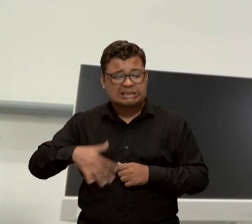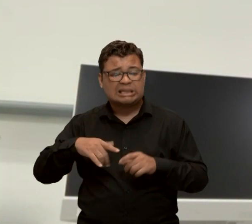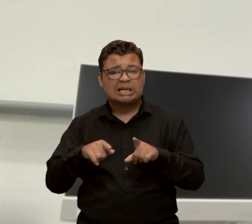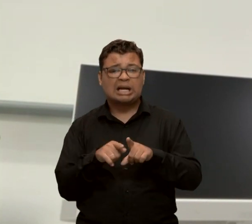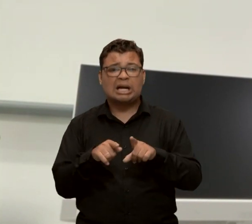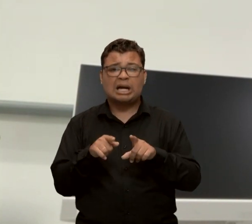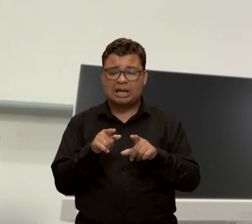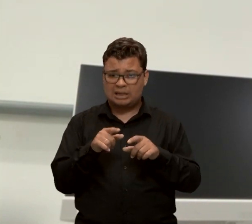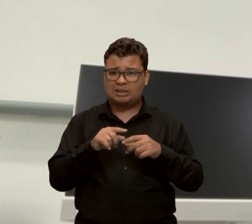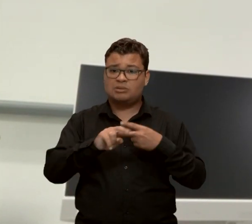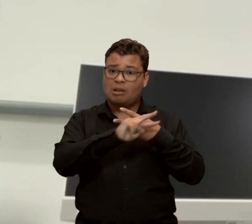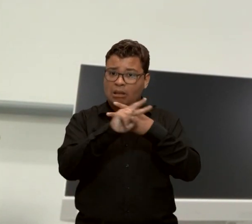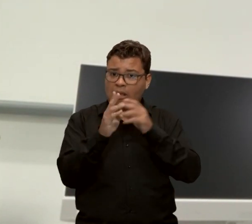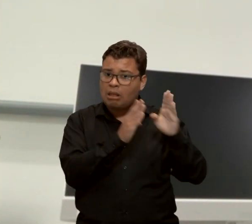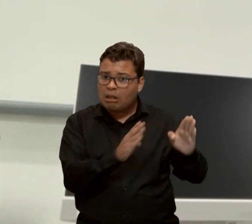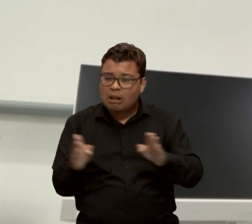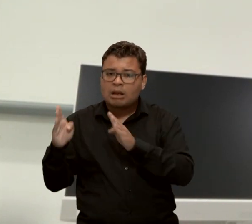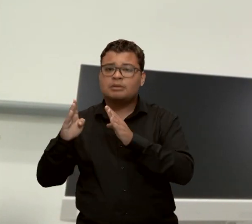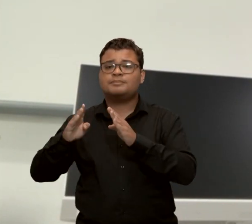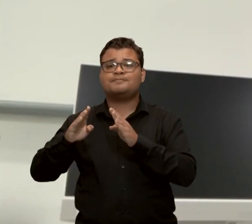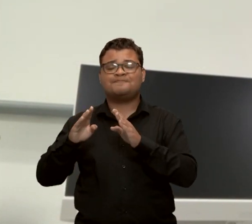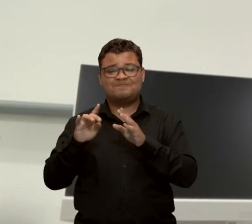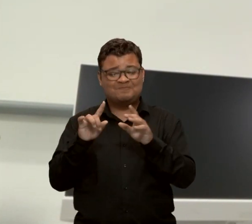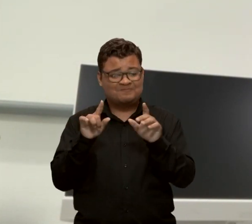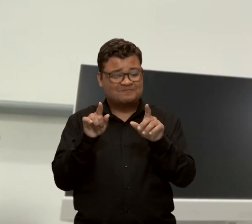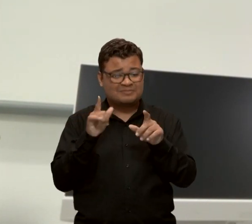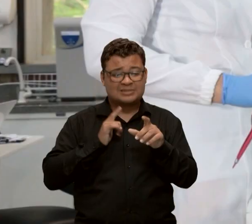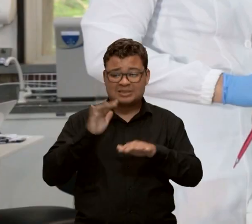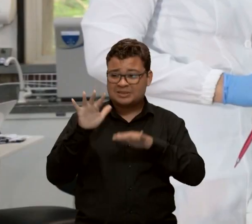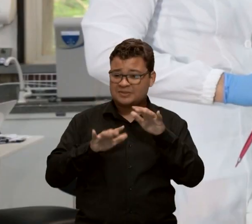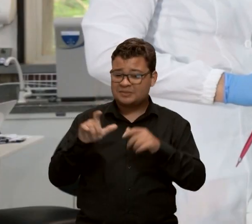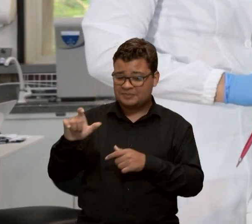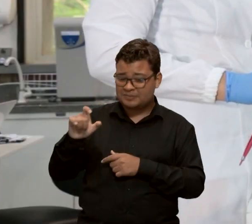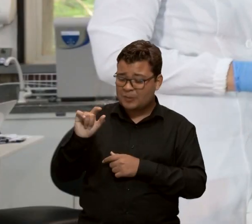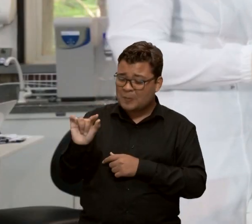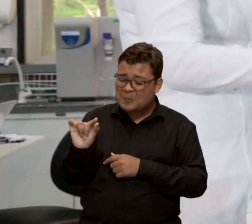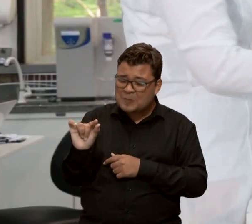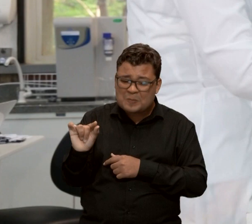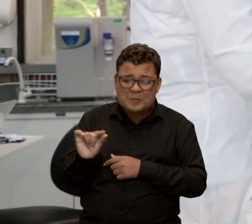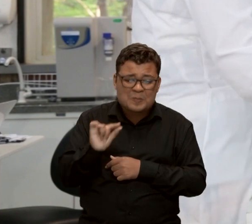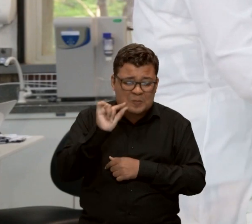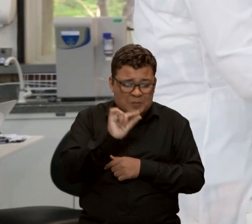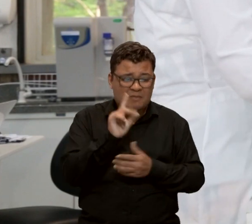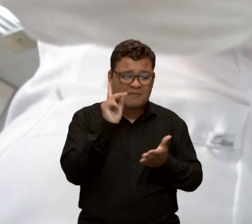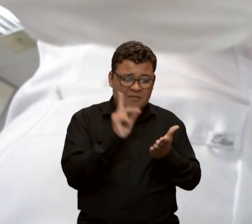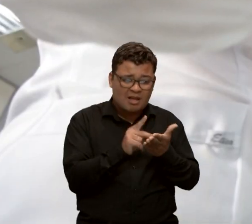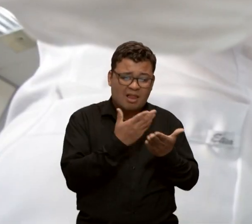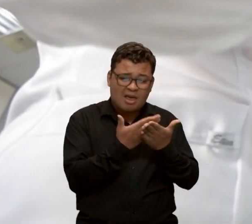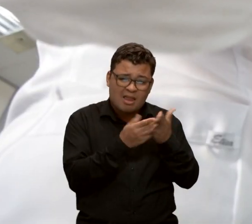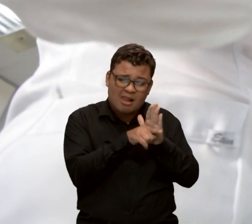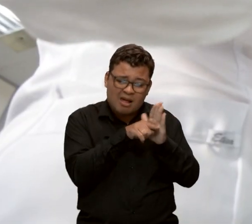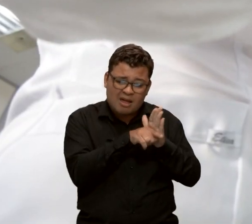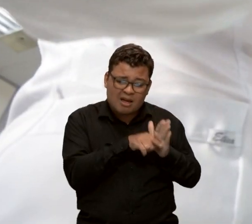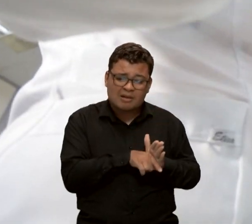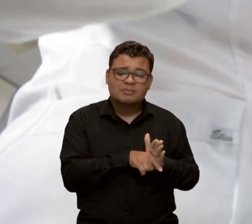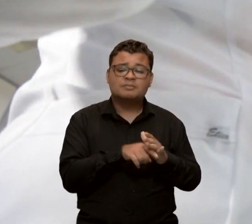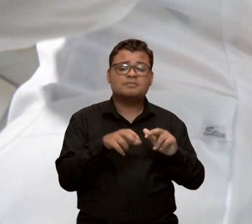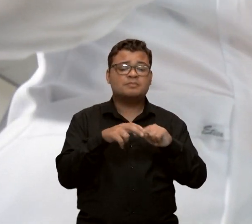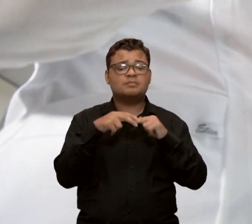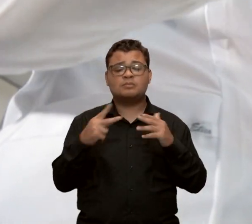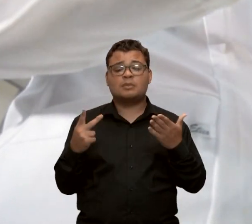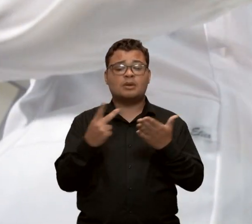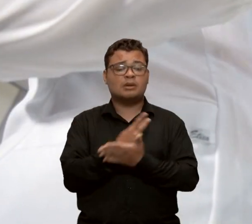escala do sequenciamento genético, uma pequena fração das amostras são de fato sequenciadas, gerando aí então